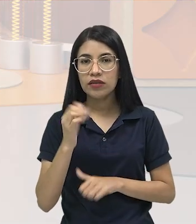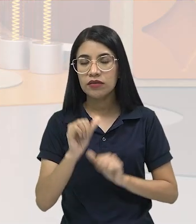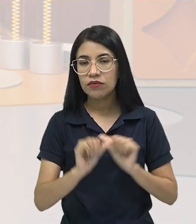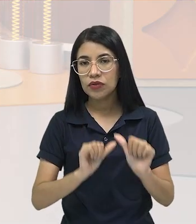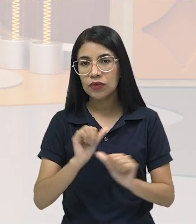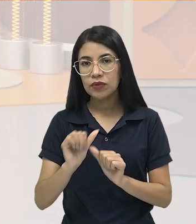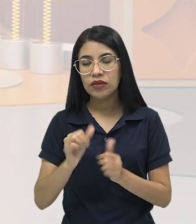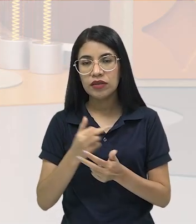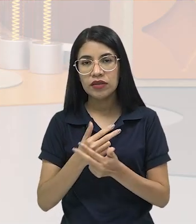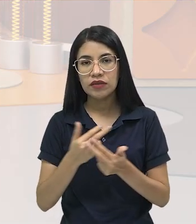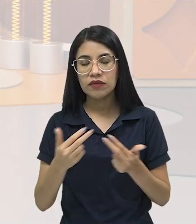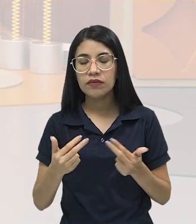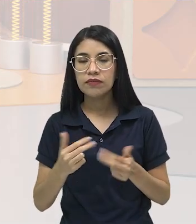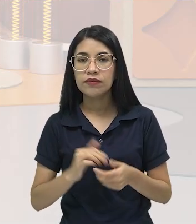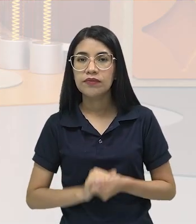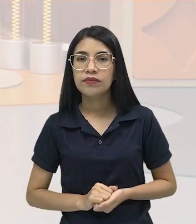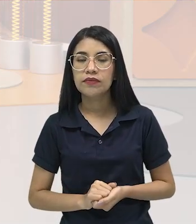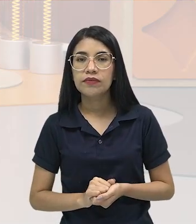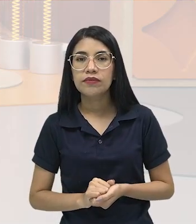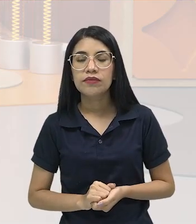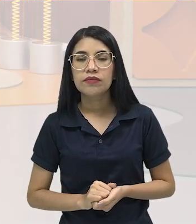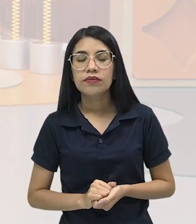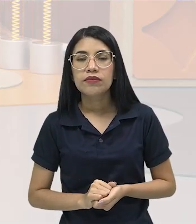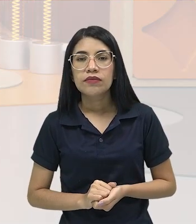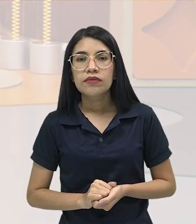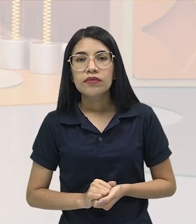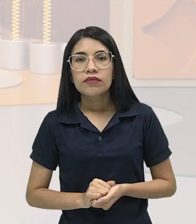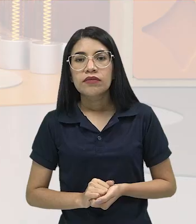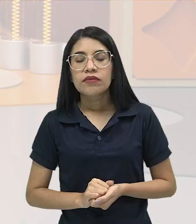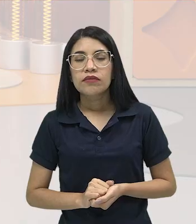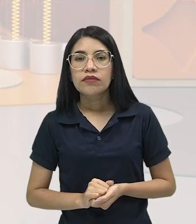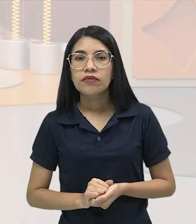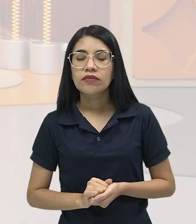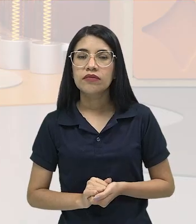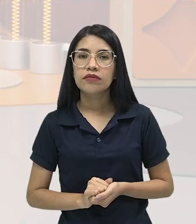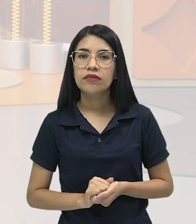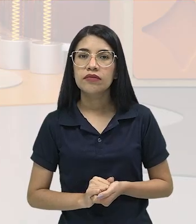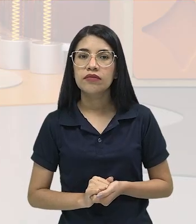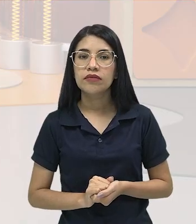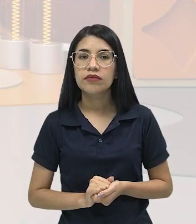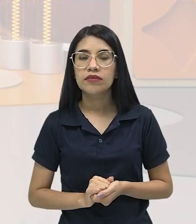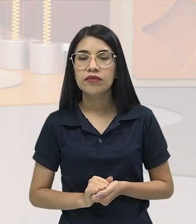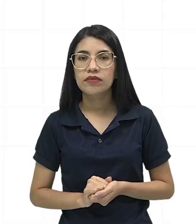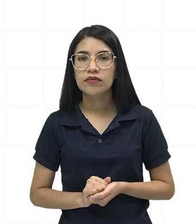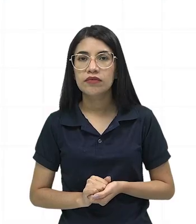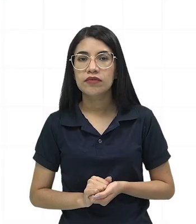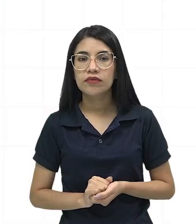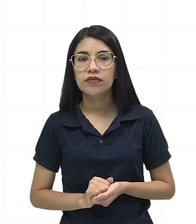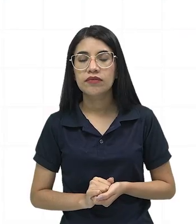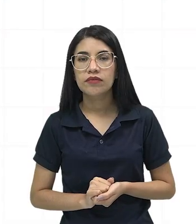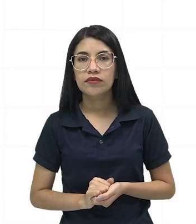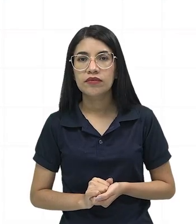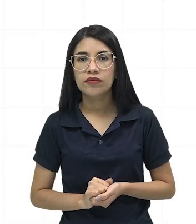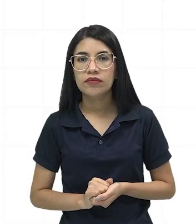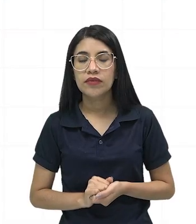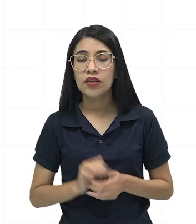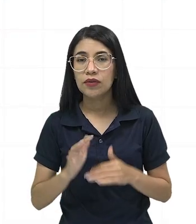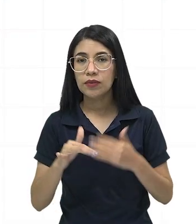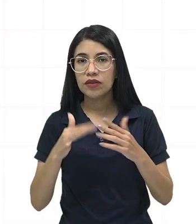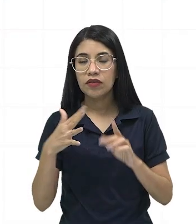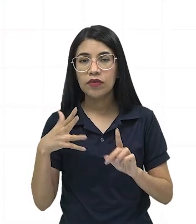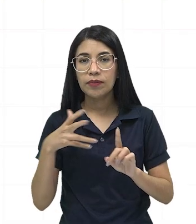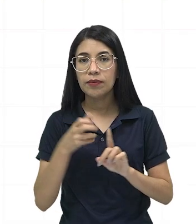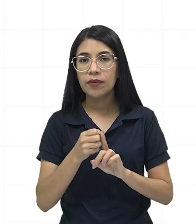mudanças significativas nesse processo, certo? Então, desenvolvimento e impacto. A